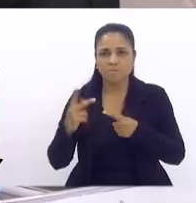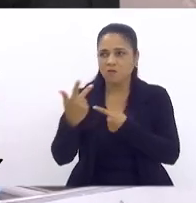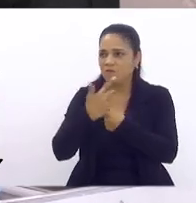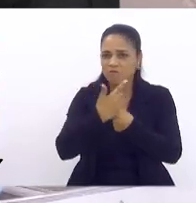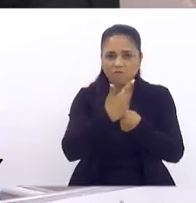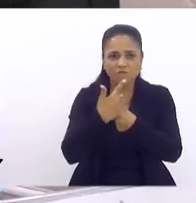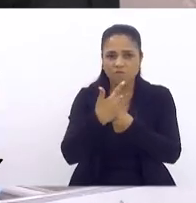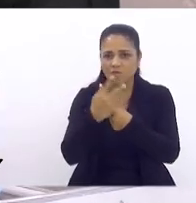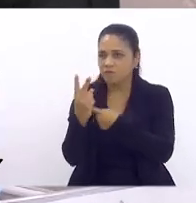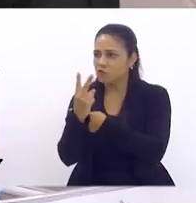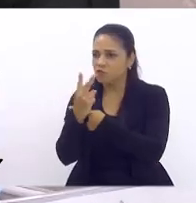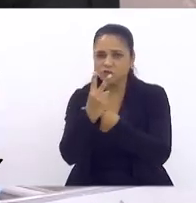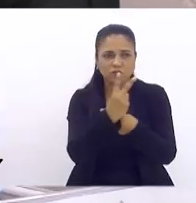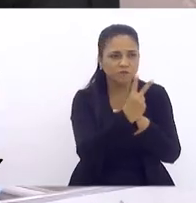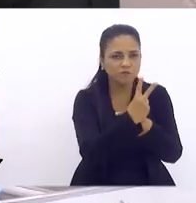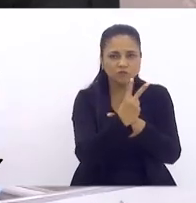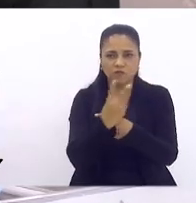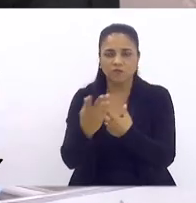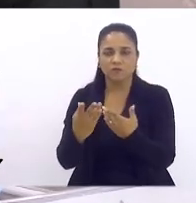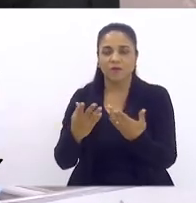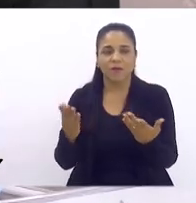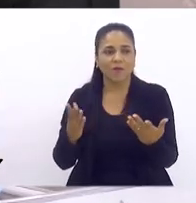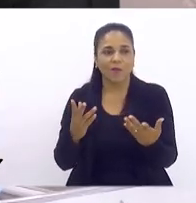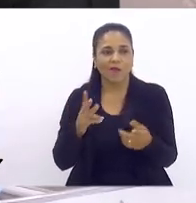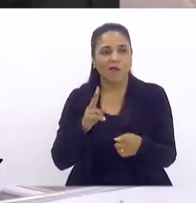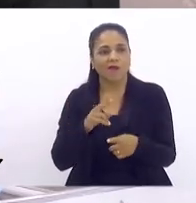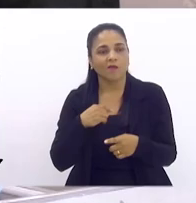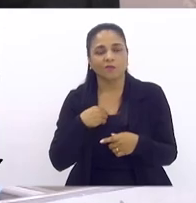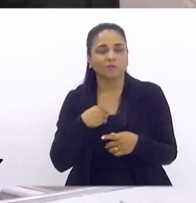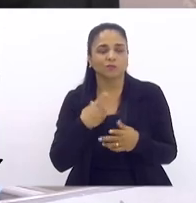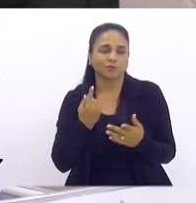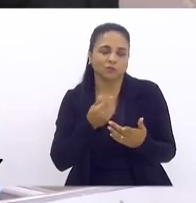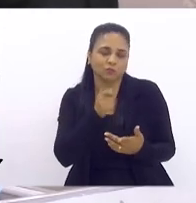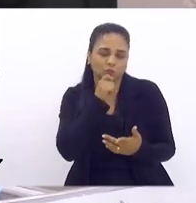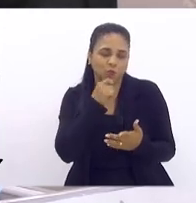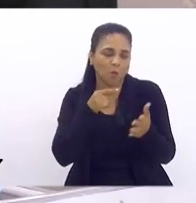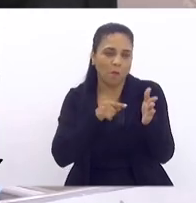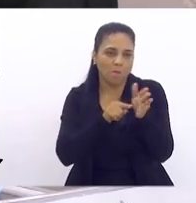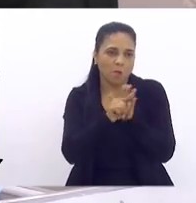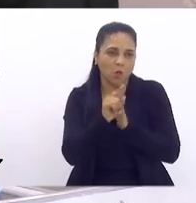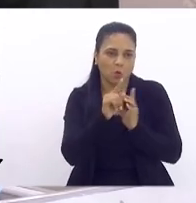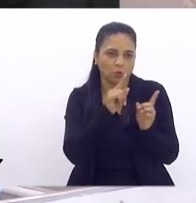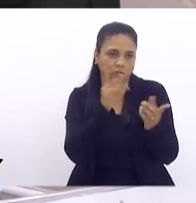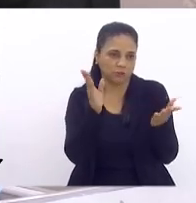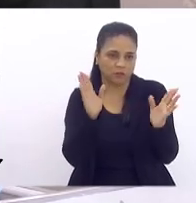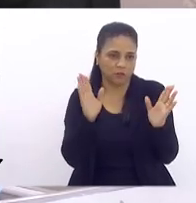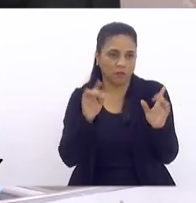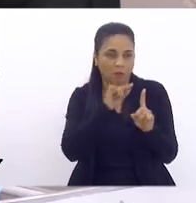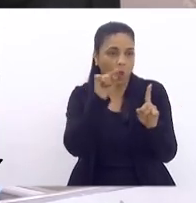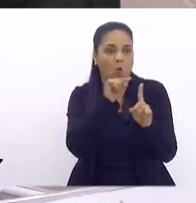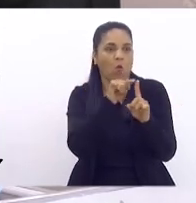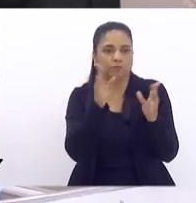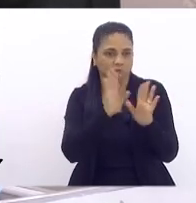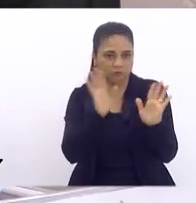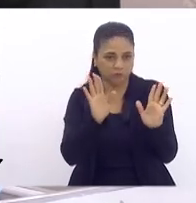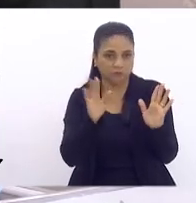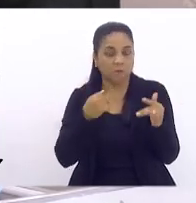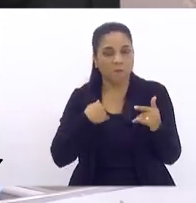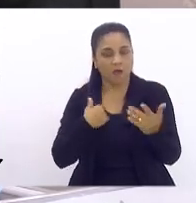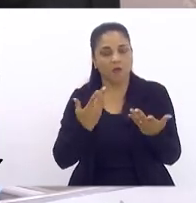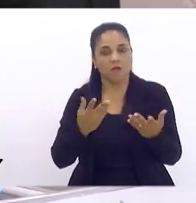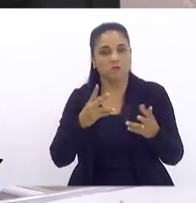então desculpa que eu não tenho uma pergunta objetiva E aí perpassa por não é nenhum demérito a defensoria mais perpasse inclusive